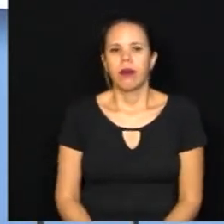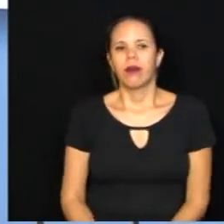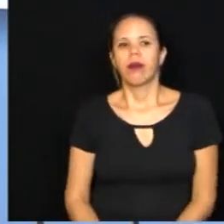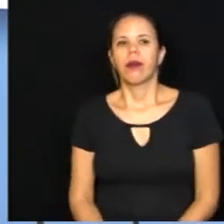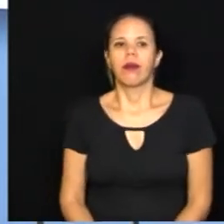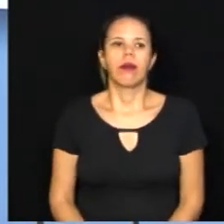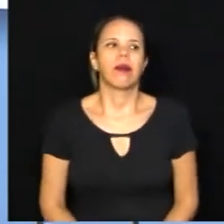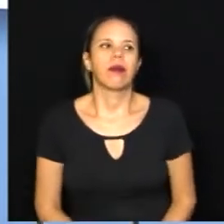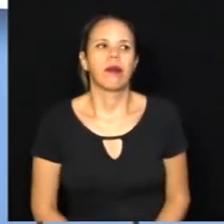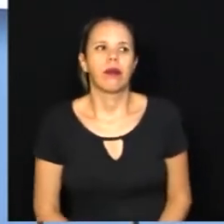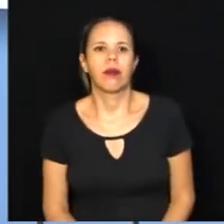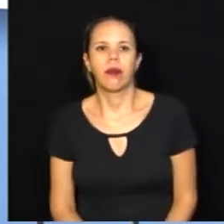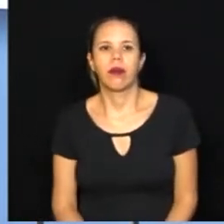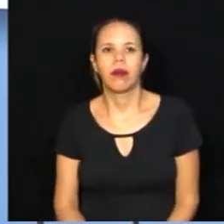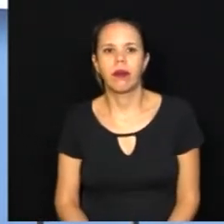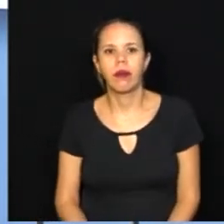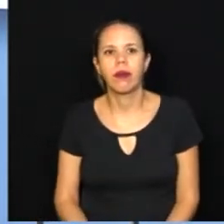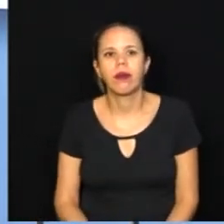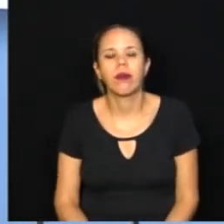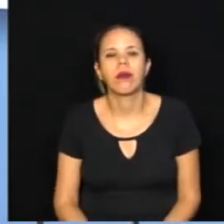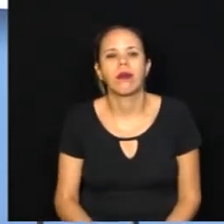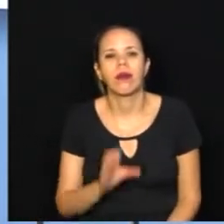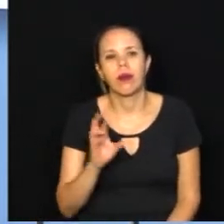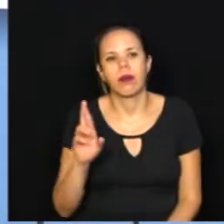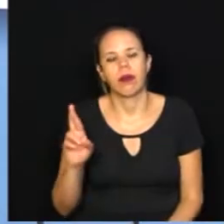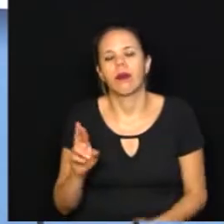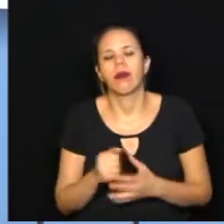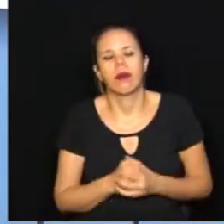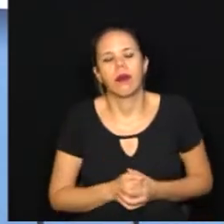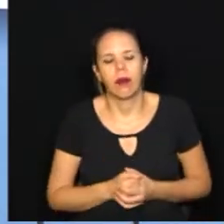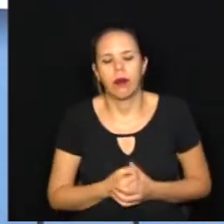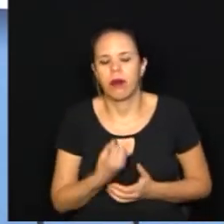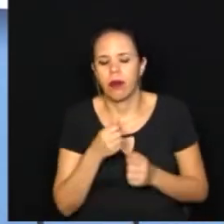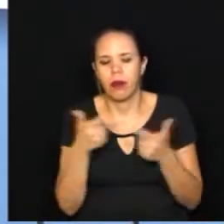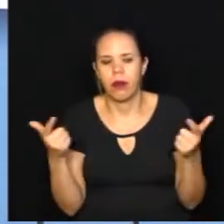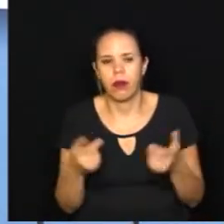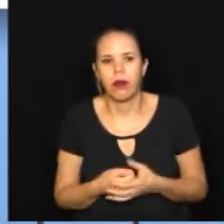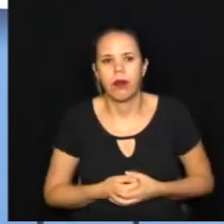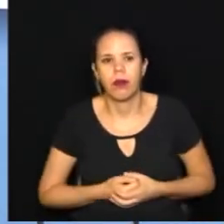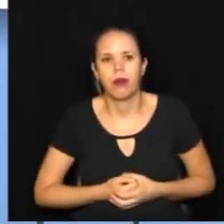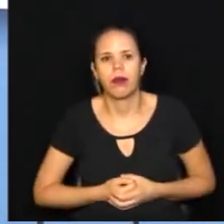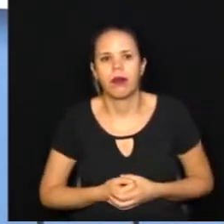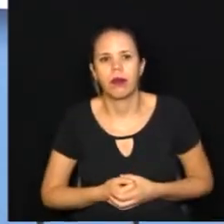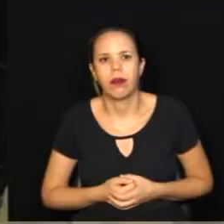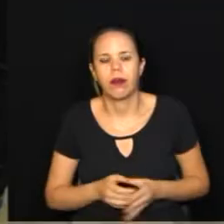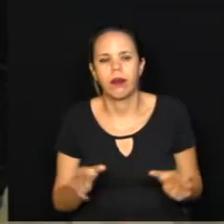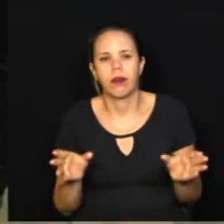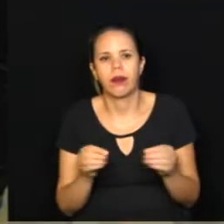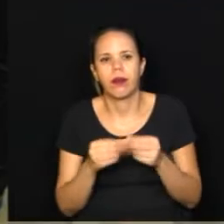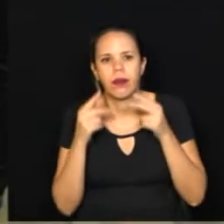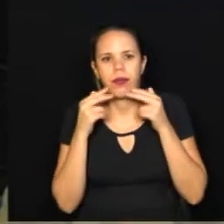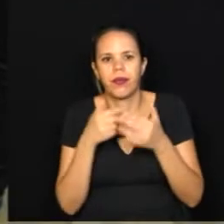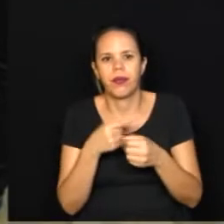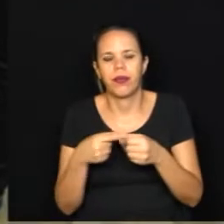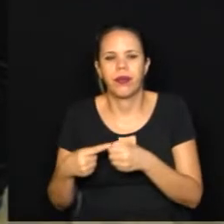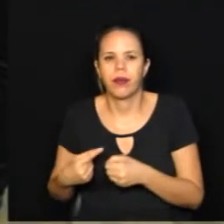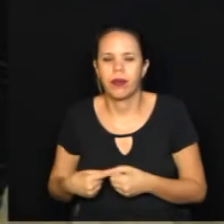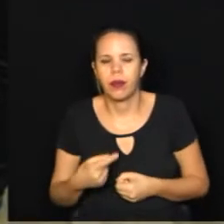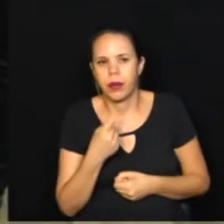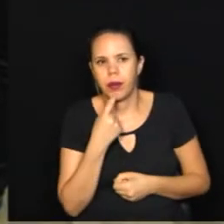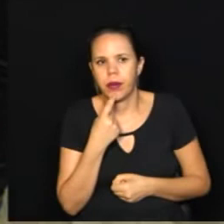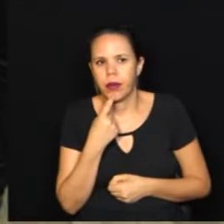BRT, eles não serão afetados ali na movimentação naquela região. Agora, para você que está